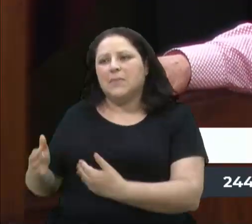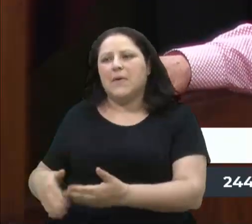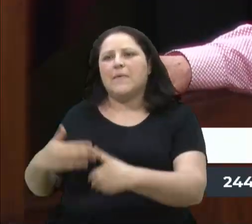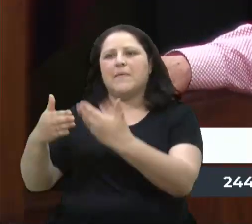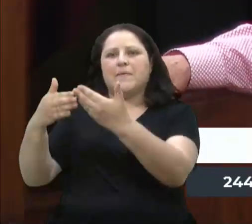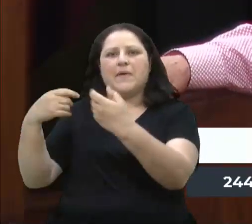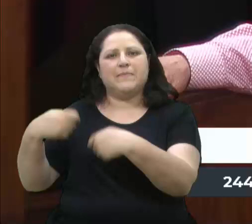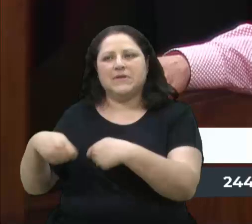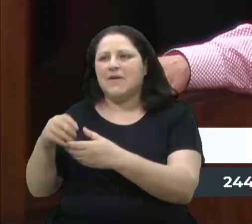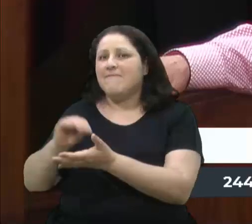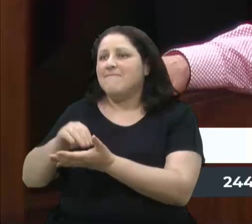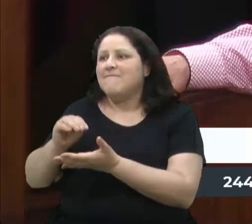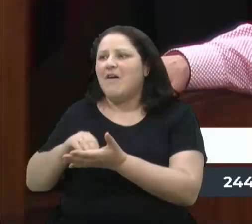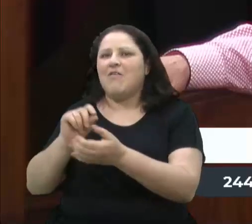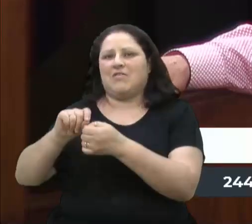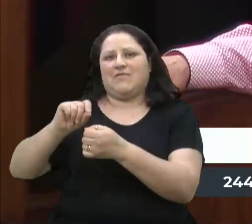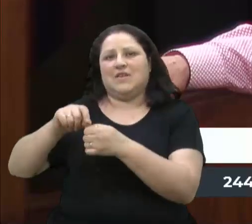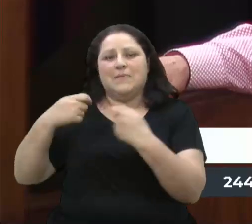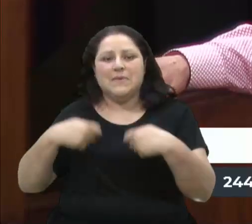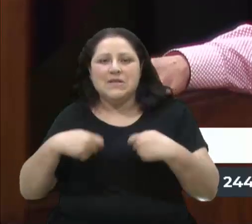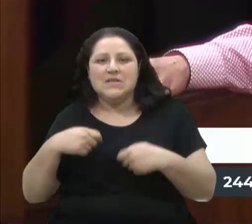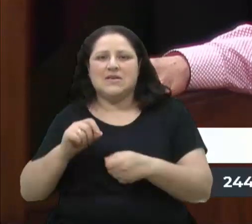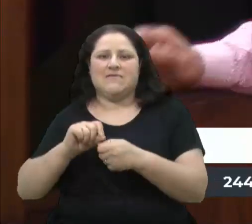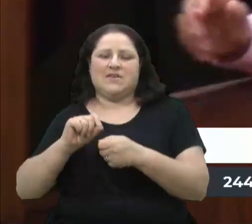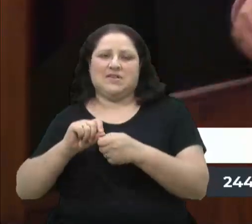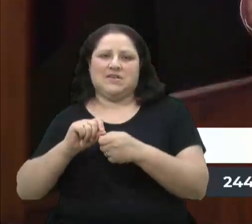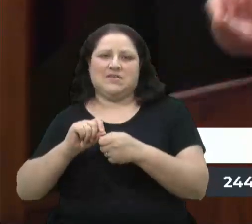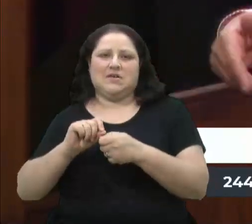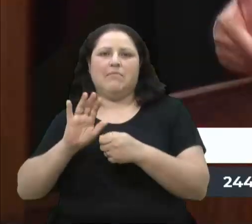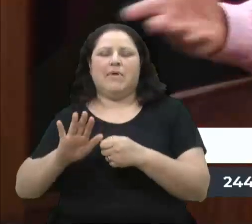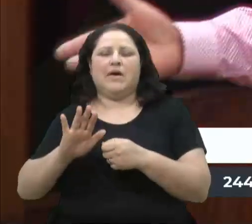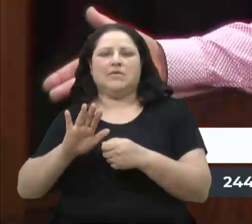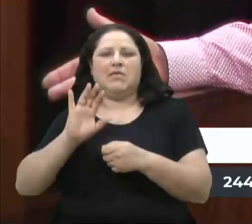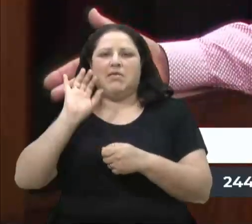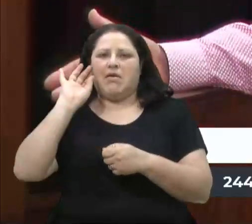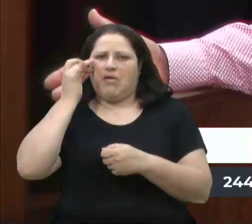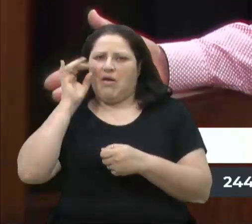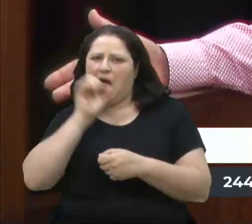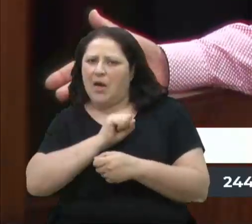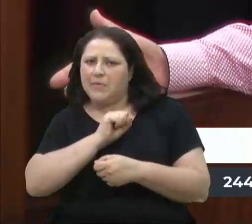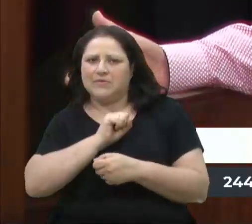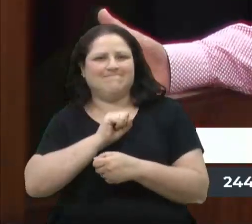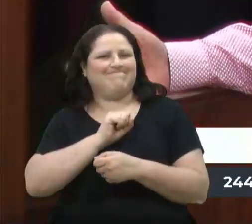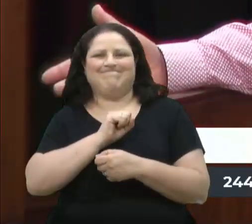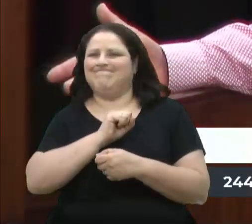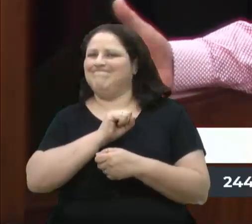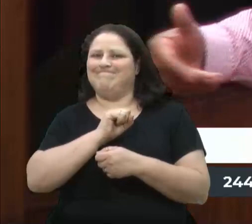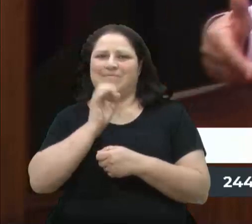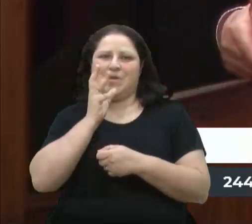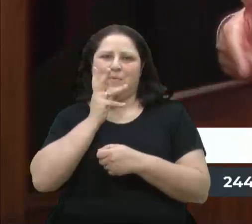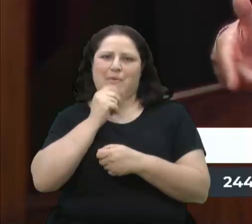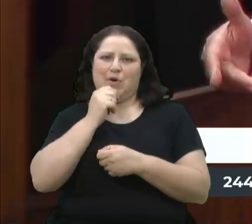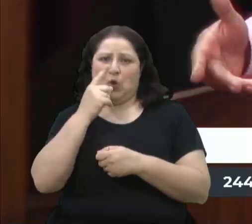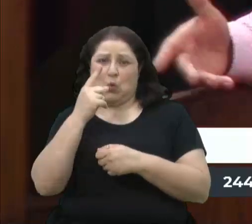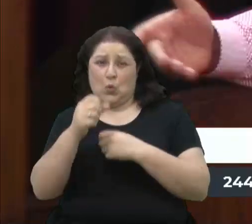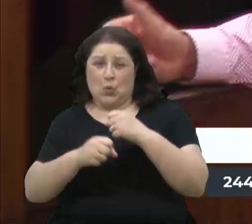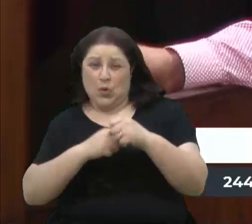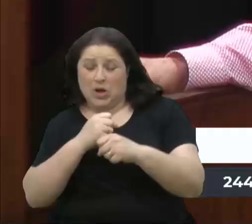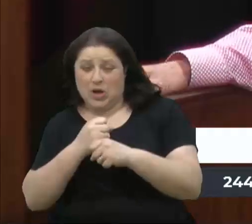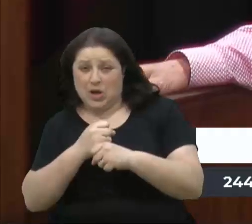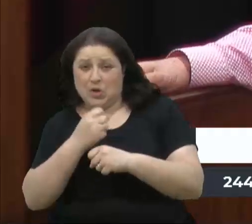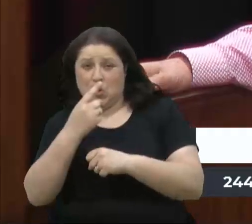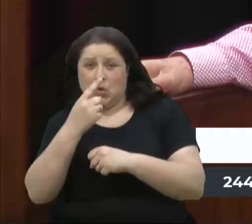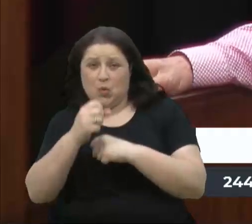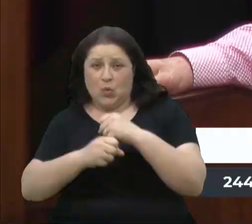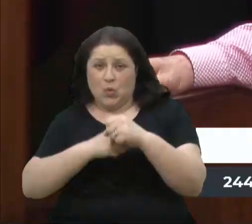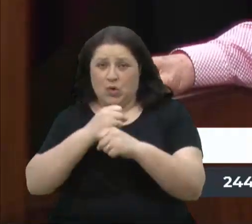precisa ser feito e daria para ser feito, mas não é de um ano e meio. Então precisamos